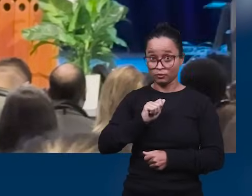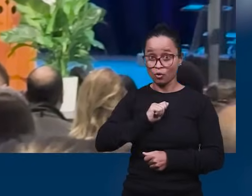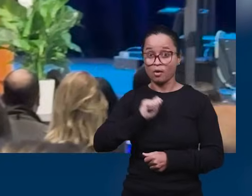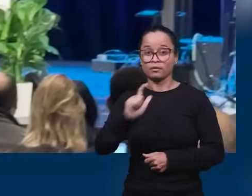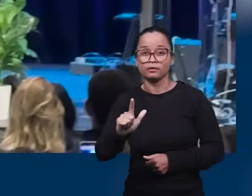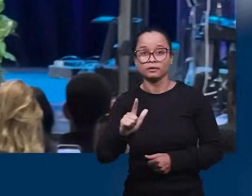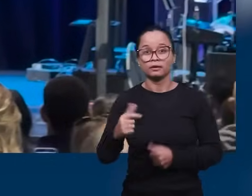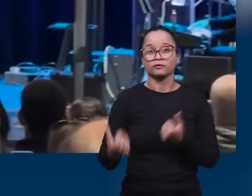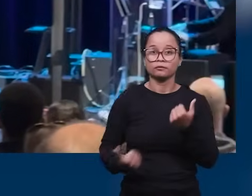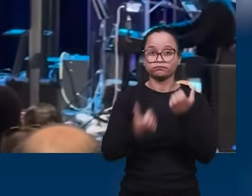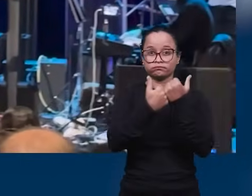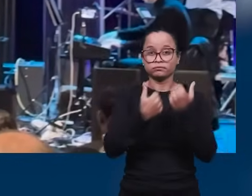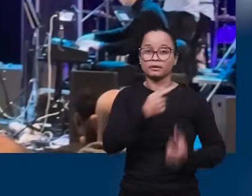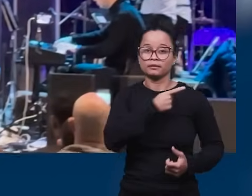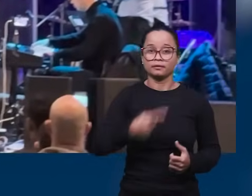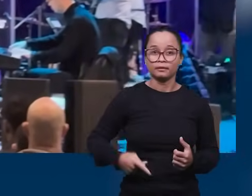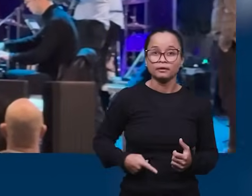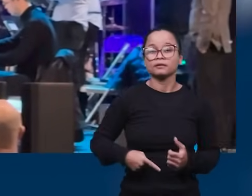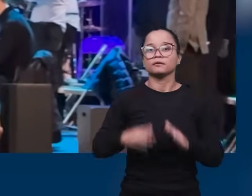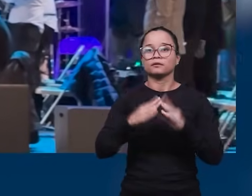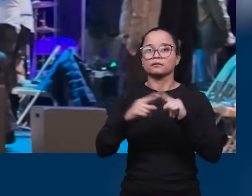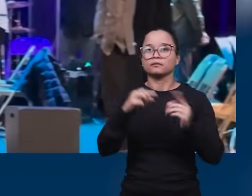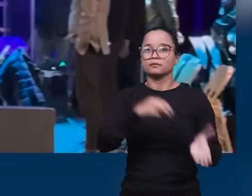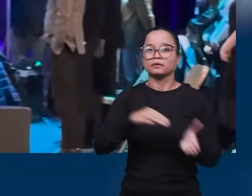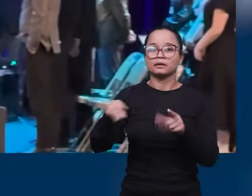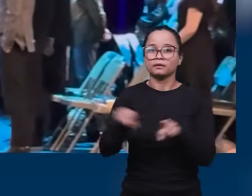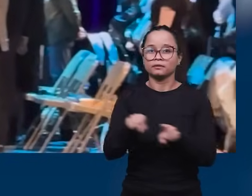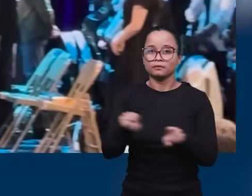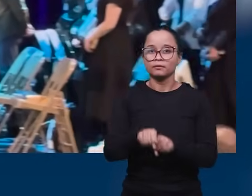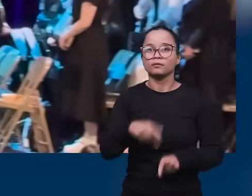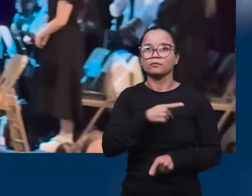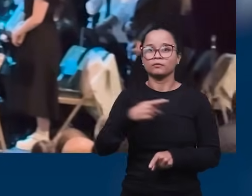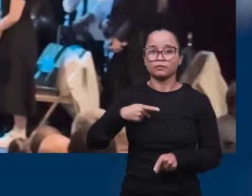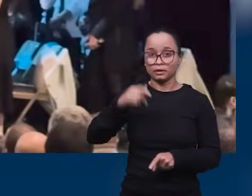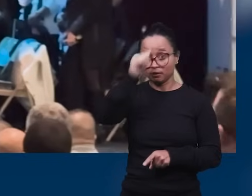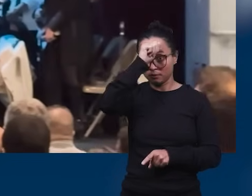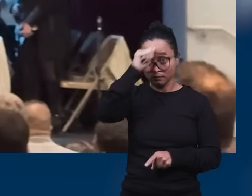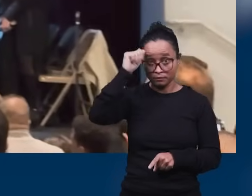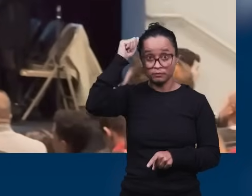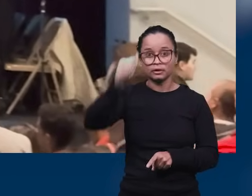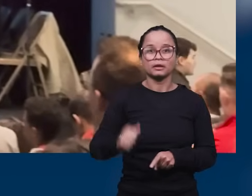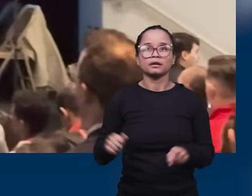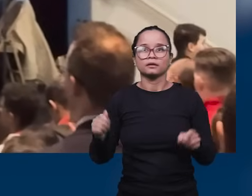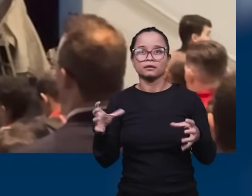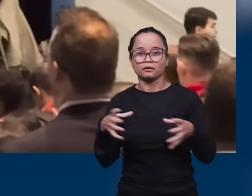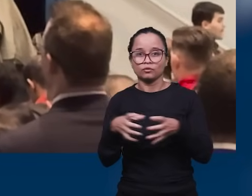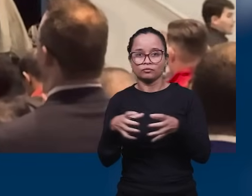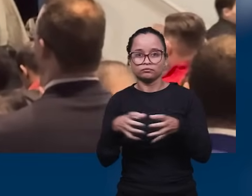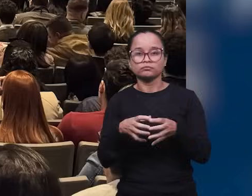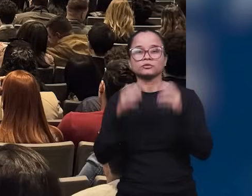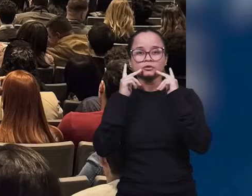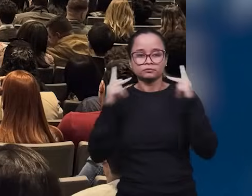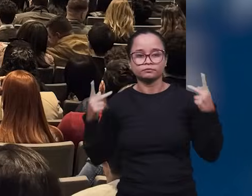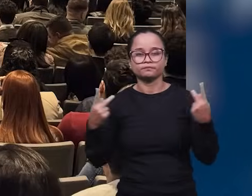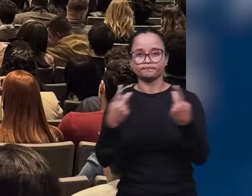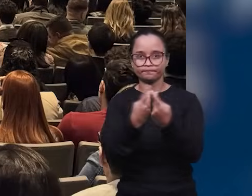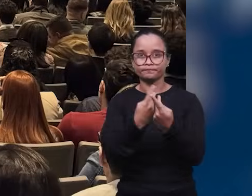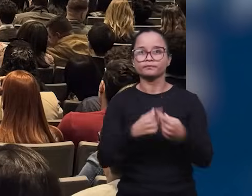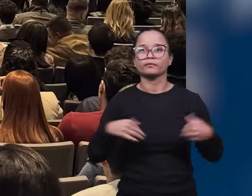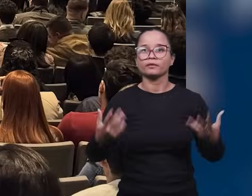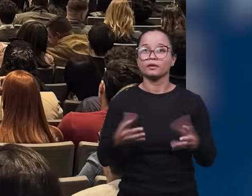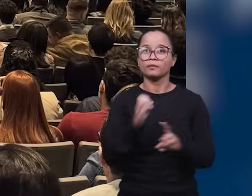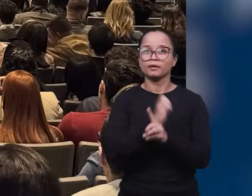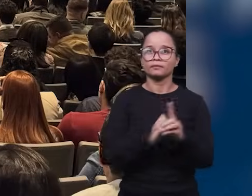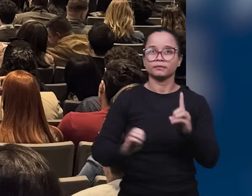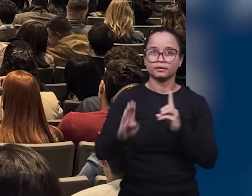vice-presidente da Igreja Cristã Maranata, e do pastor Amadeu Loureiro, membro do Conselho Presbiteral. A Escola